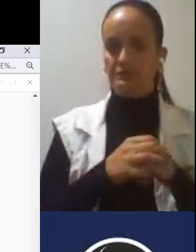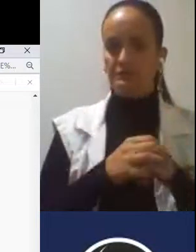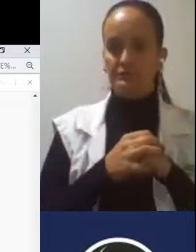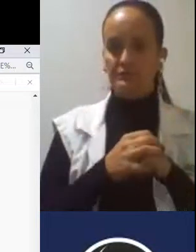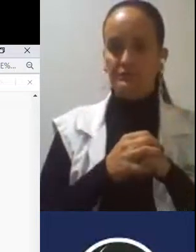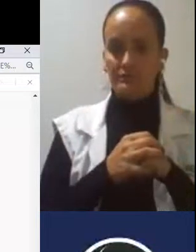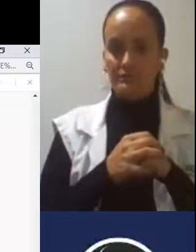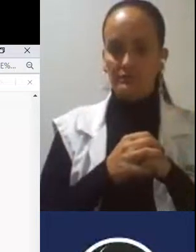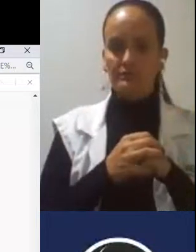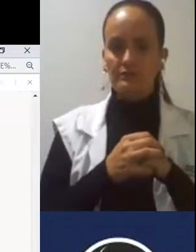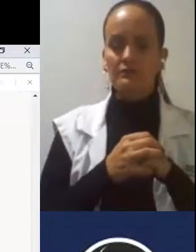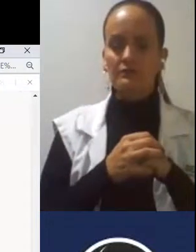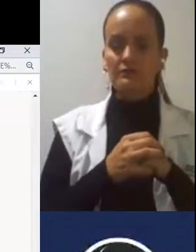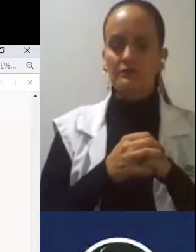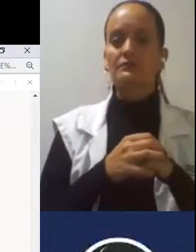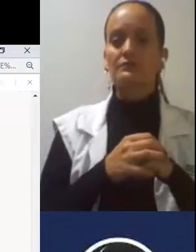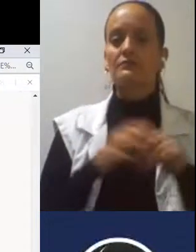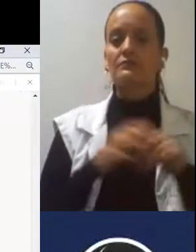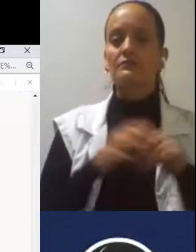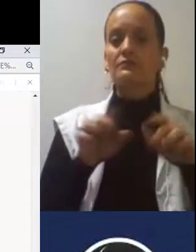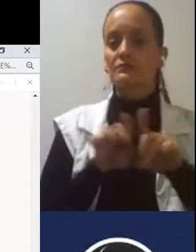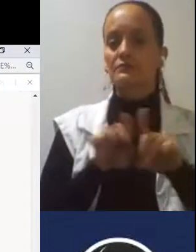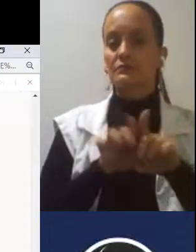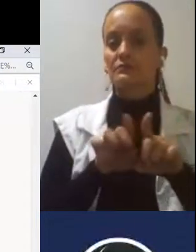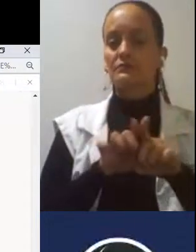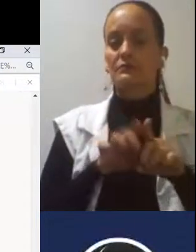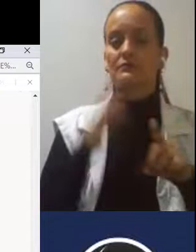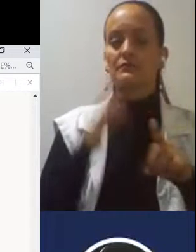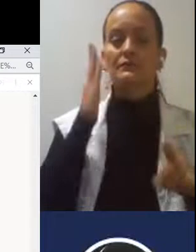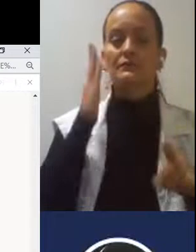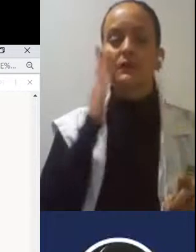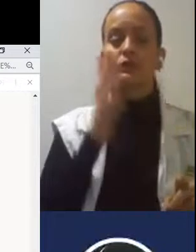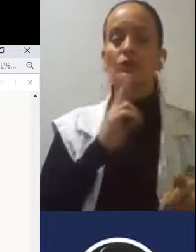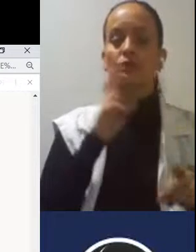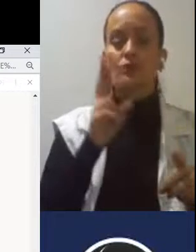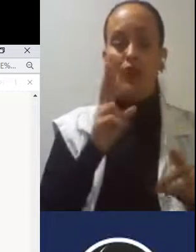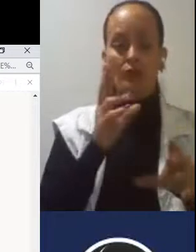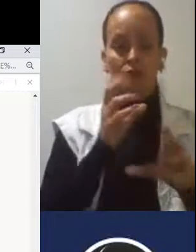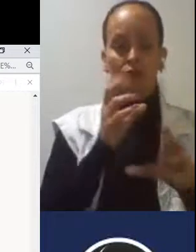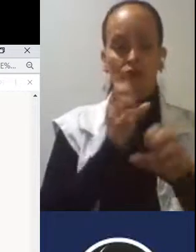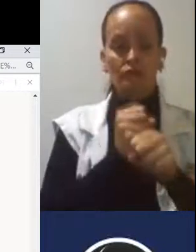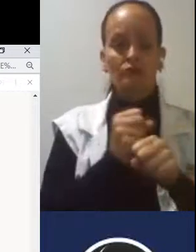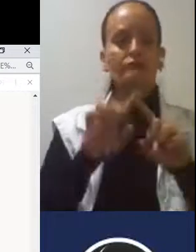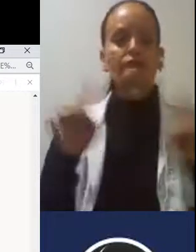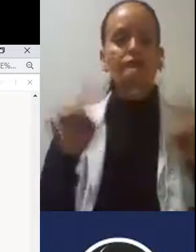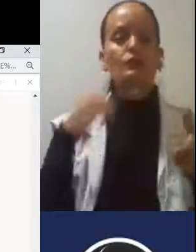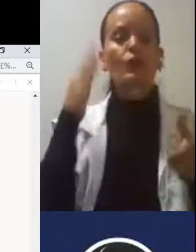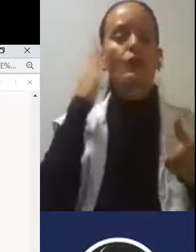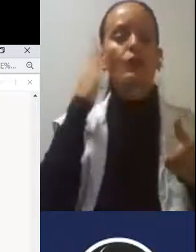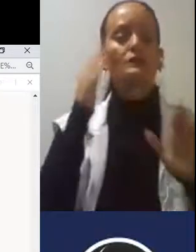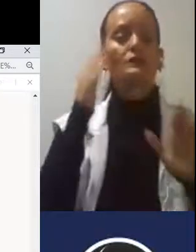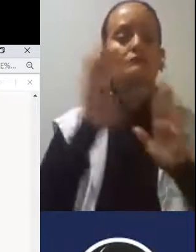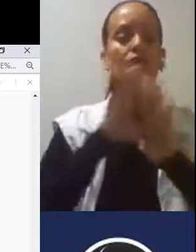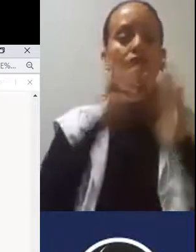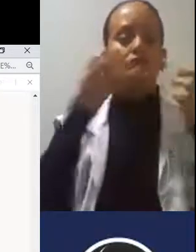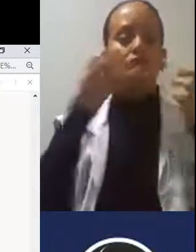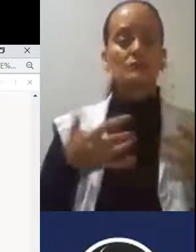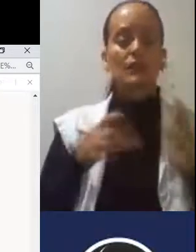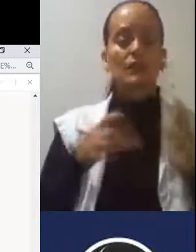vários exemplos com relação à conta. E aqui tem a definição. Qual que é a definição da primeira lei de Ohm, né? Quer dizer o quê?